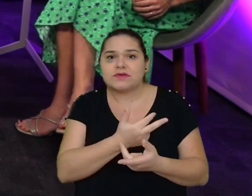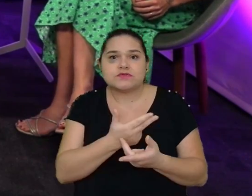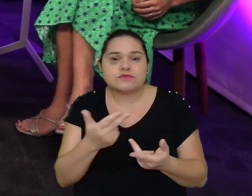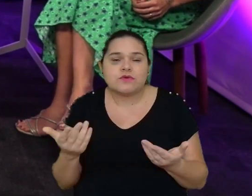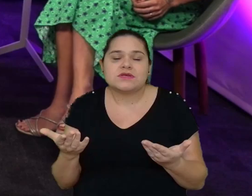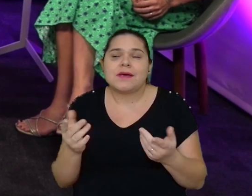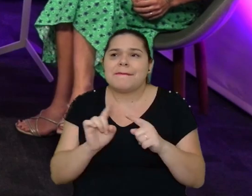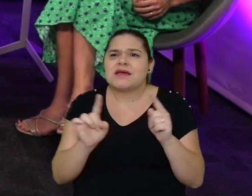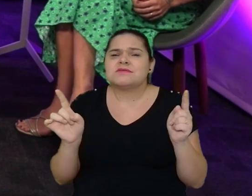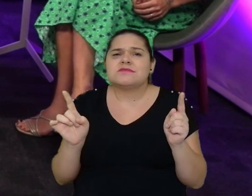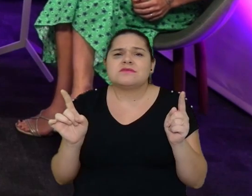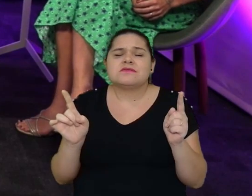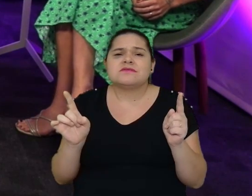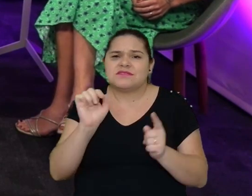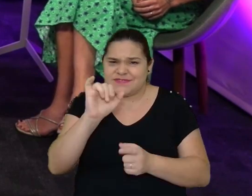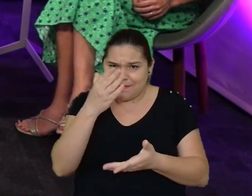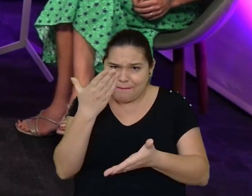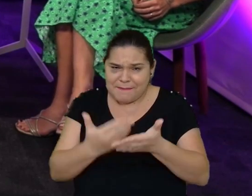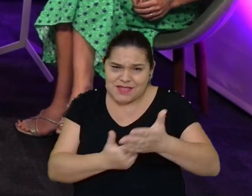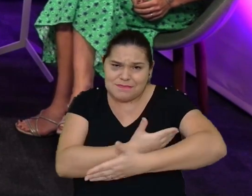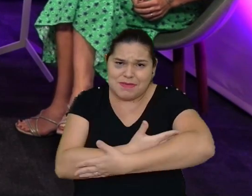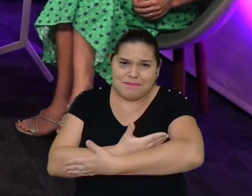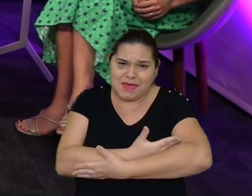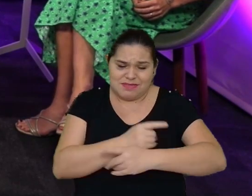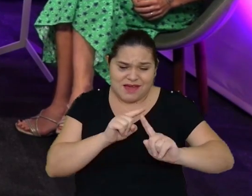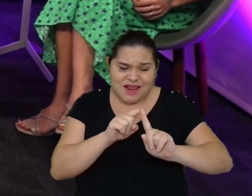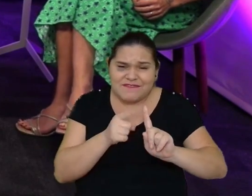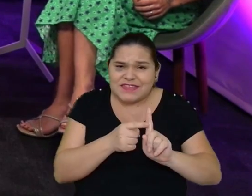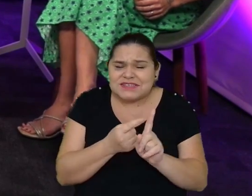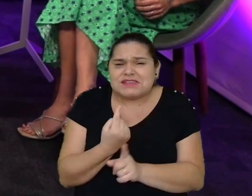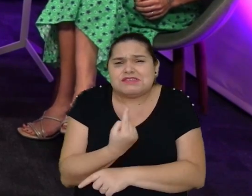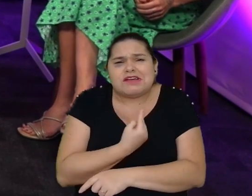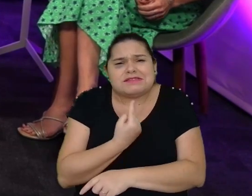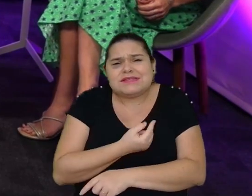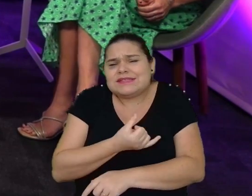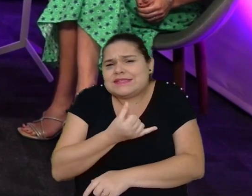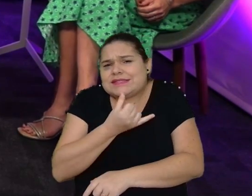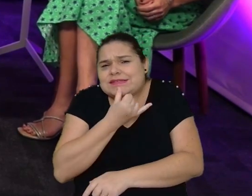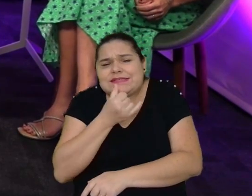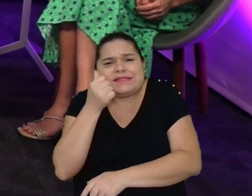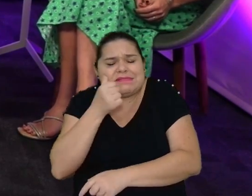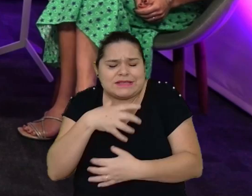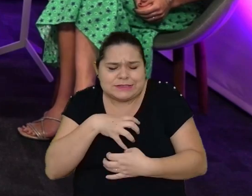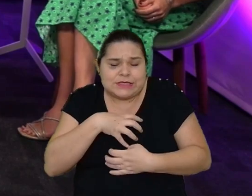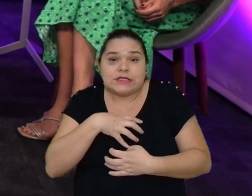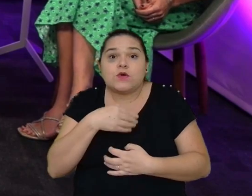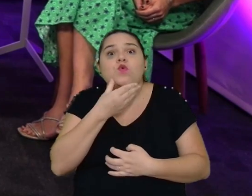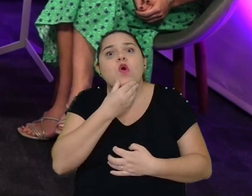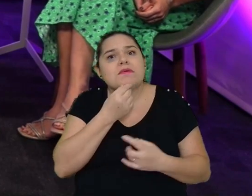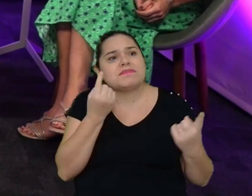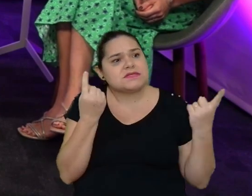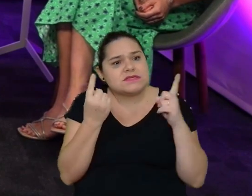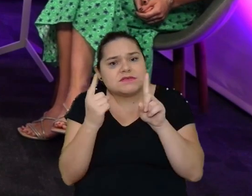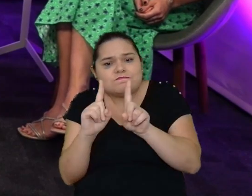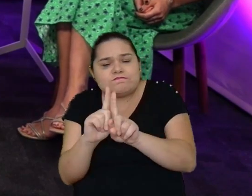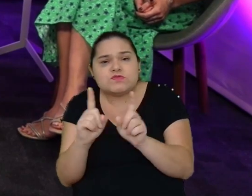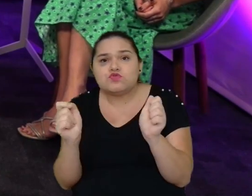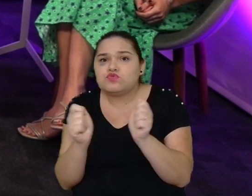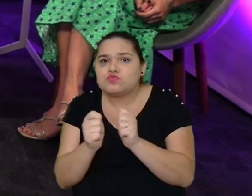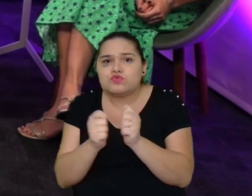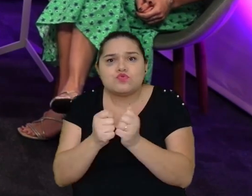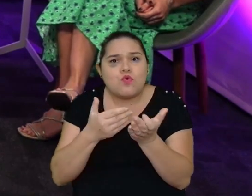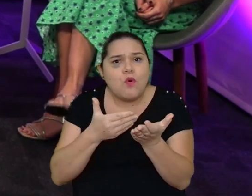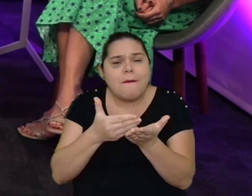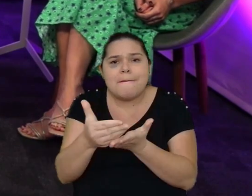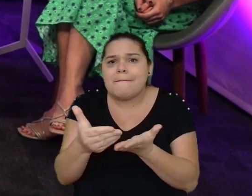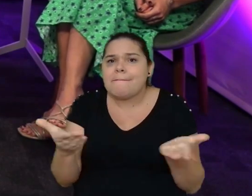você perde um bebê na gravidez é muito solitário, você está muito sozinha, né? Então o homem tem que entrar nessa conversa desde o início para participar